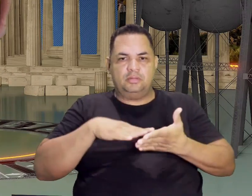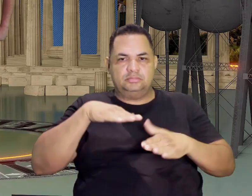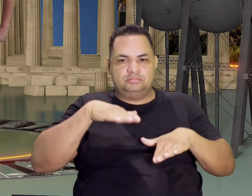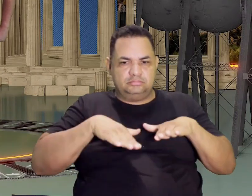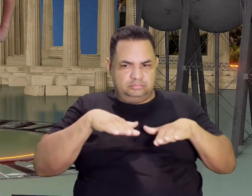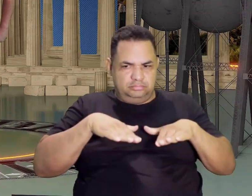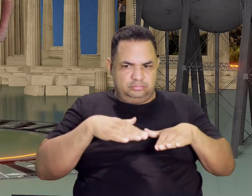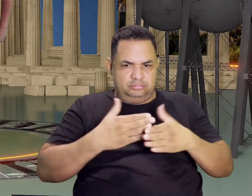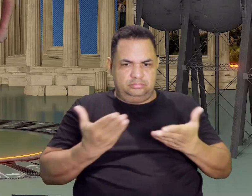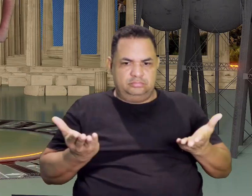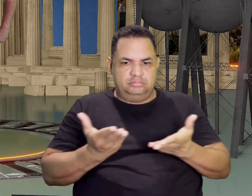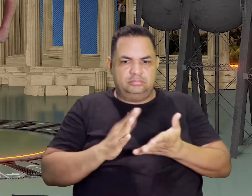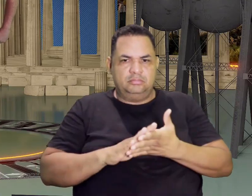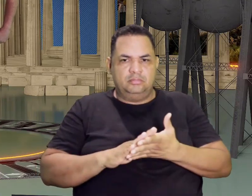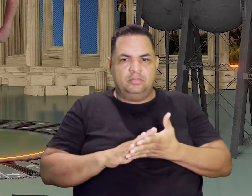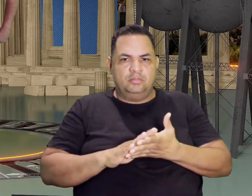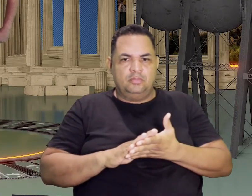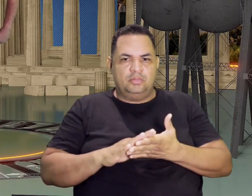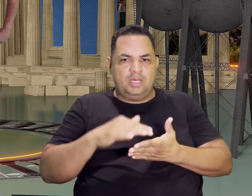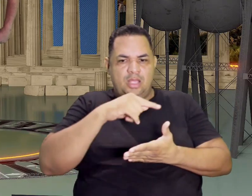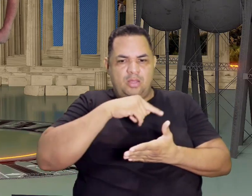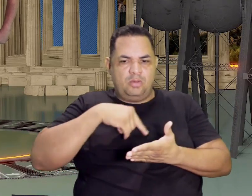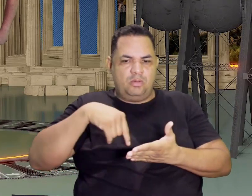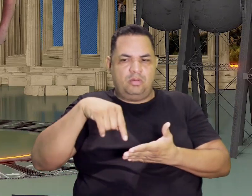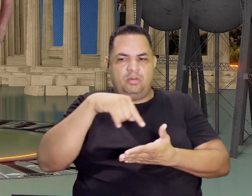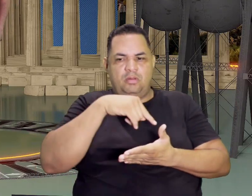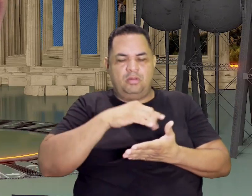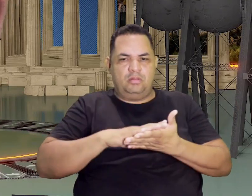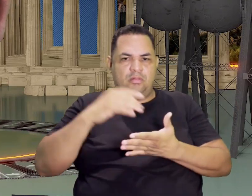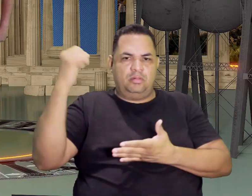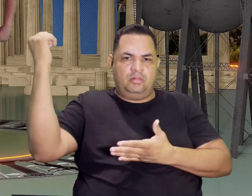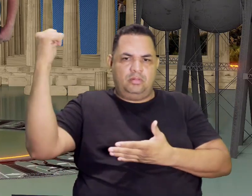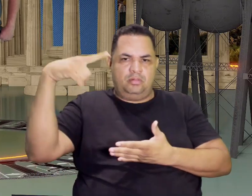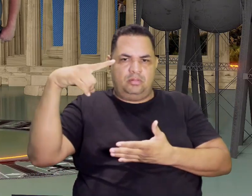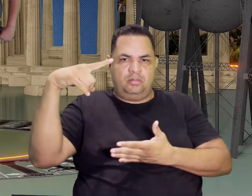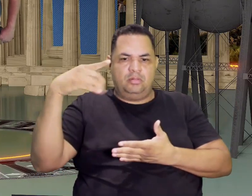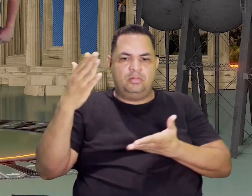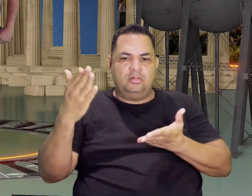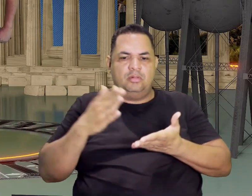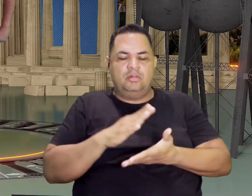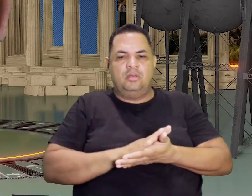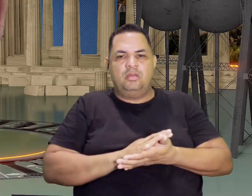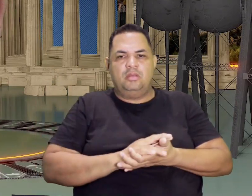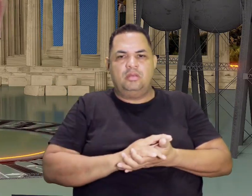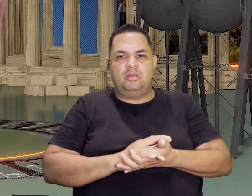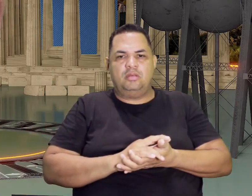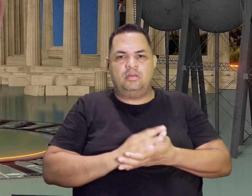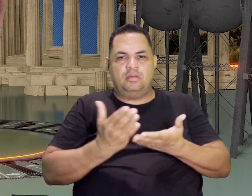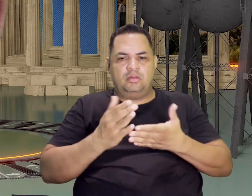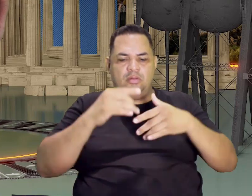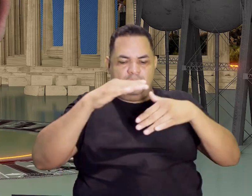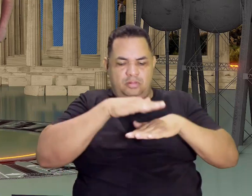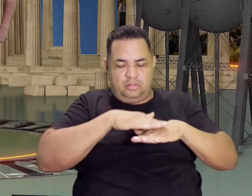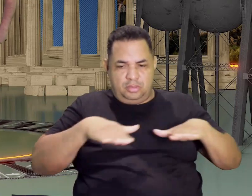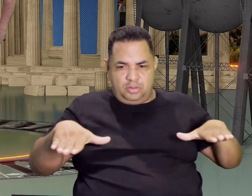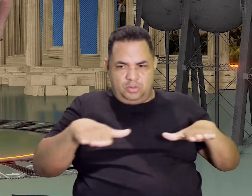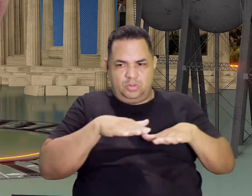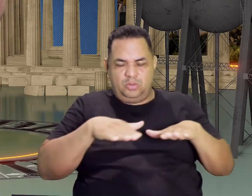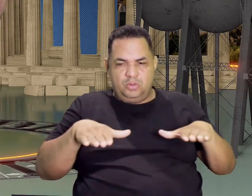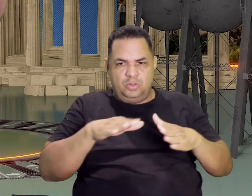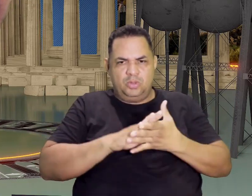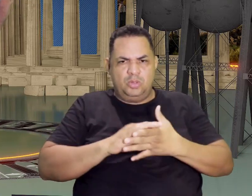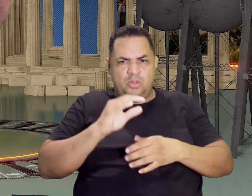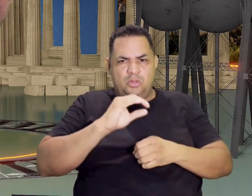fosse uma ilustração, é o Sol, tá? Antes era a Terra, geocentrismo. Agora é o Sol.